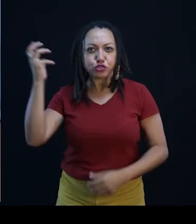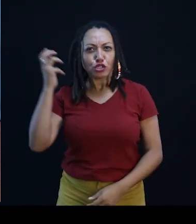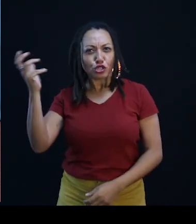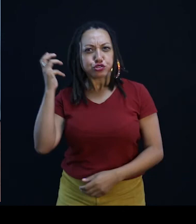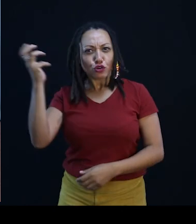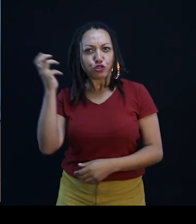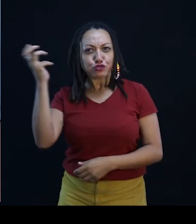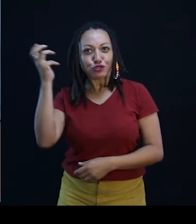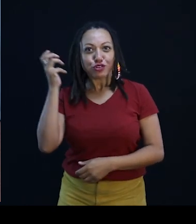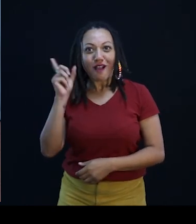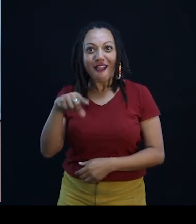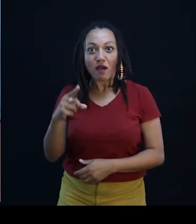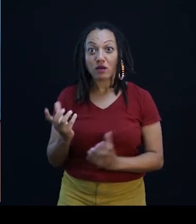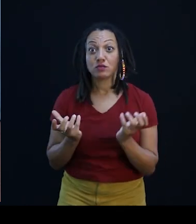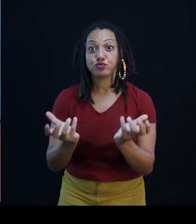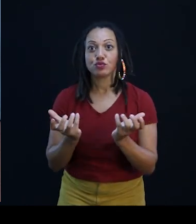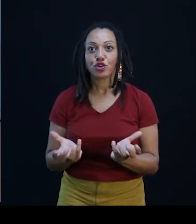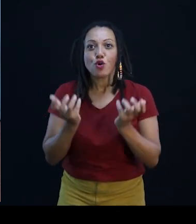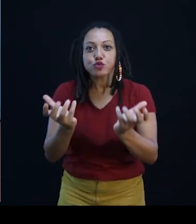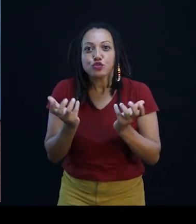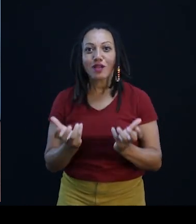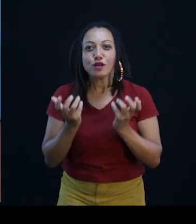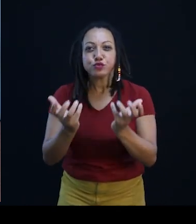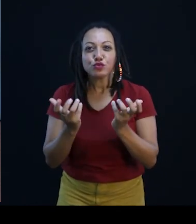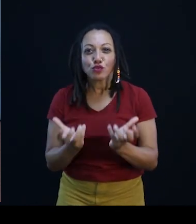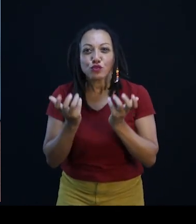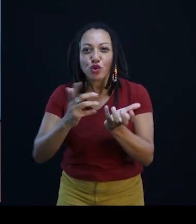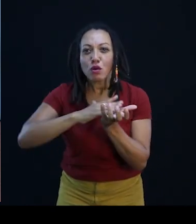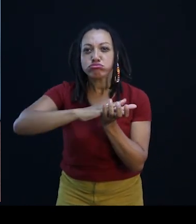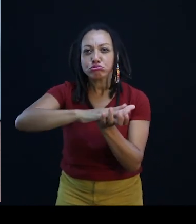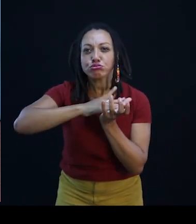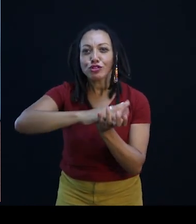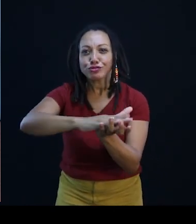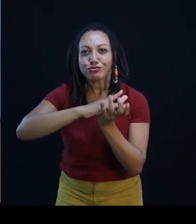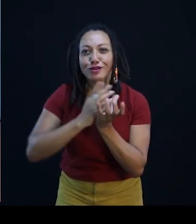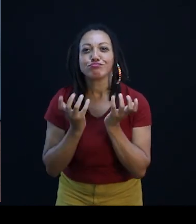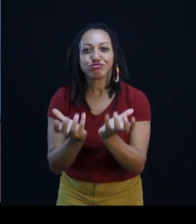É isso. Segura com as duas mãos assim, ó, pra ser mais fácil, ó.